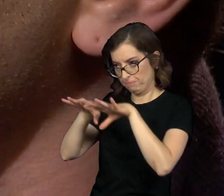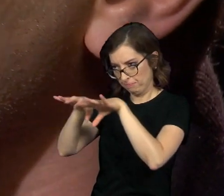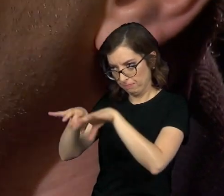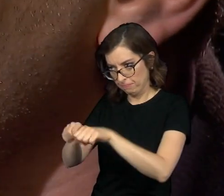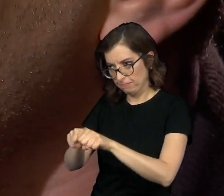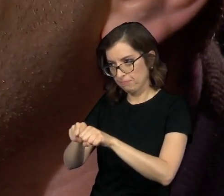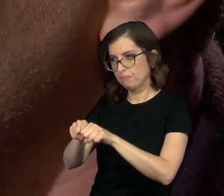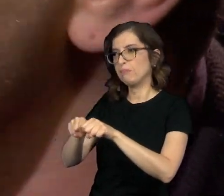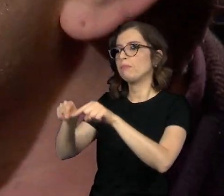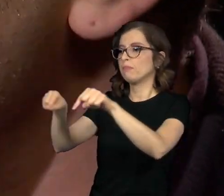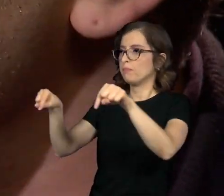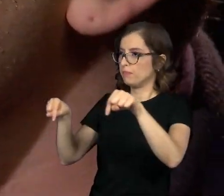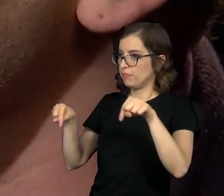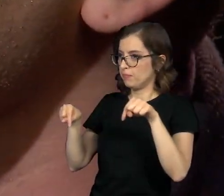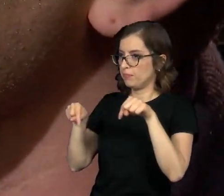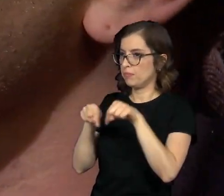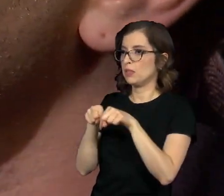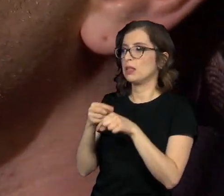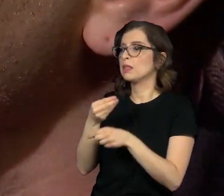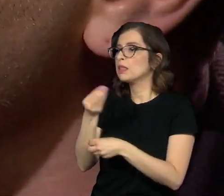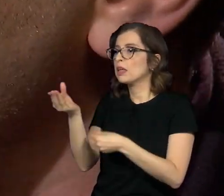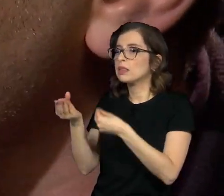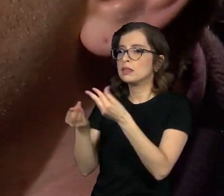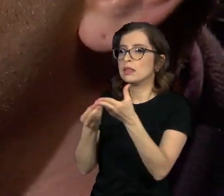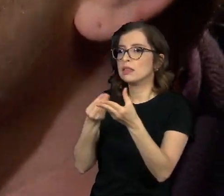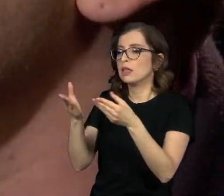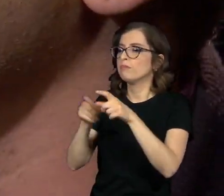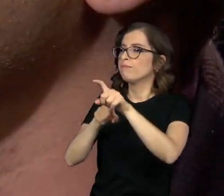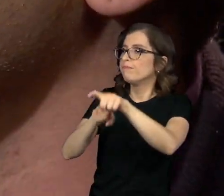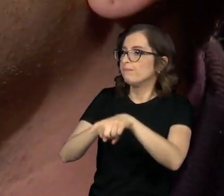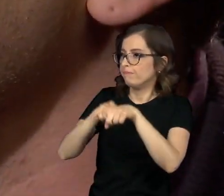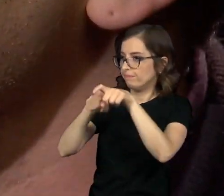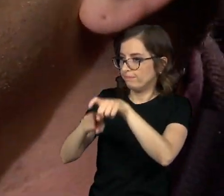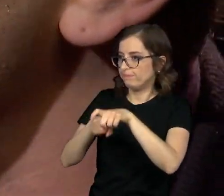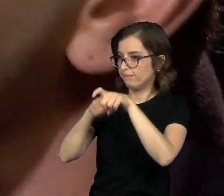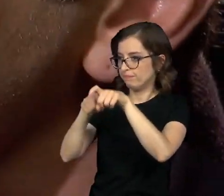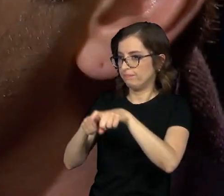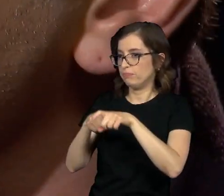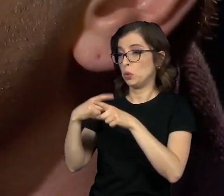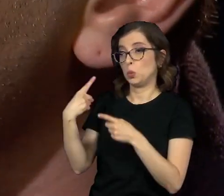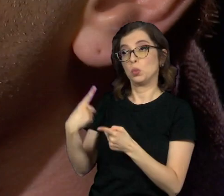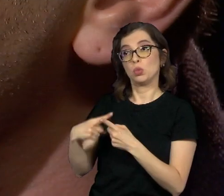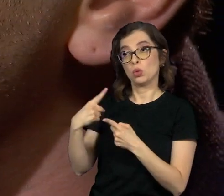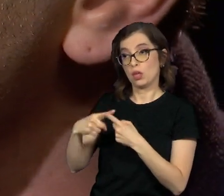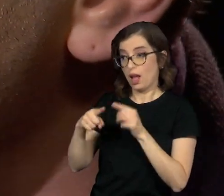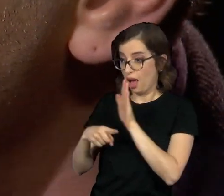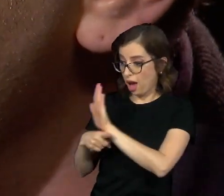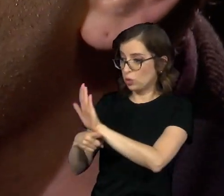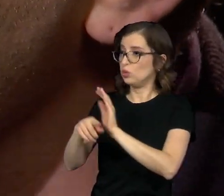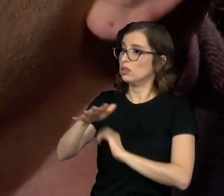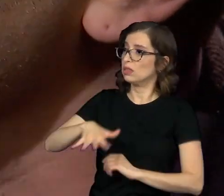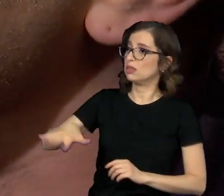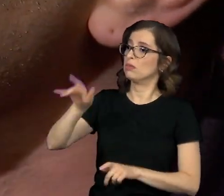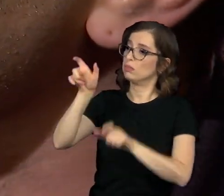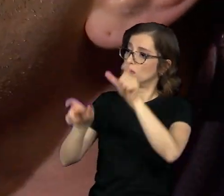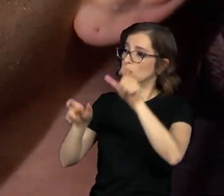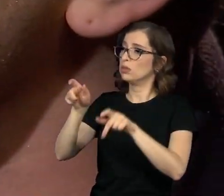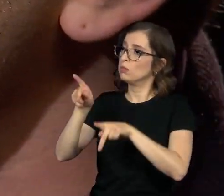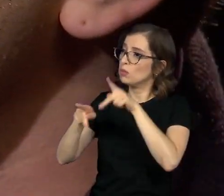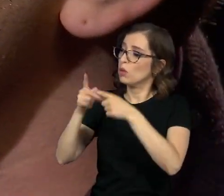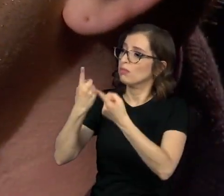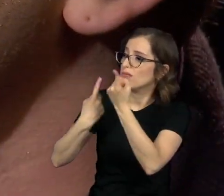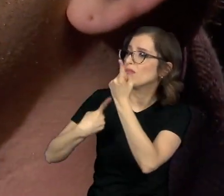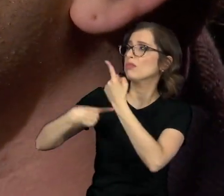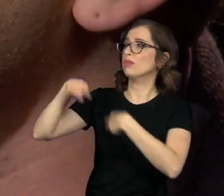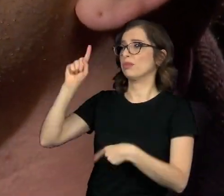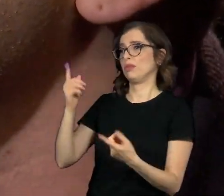interesse. Acho que há um interesse para a economia do país, há um interesse social para o país de